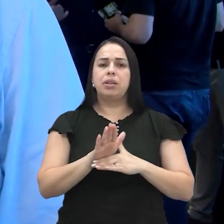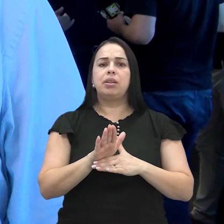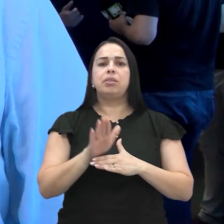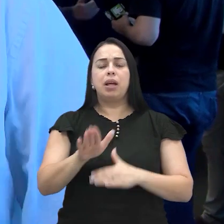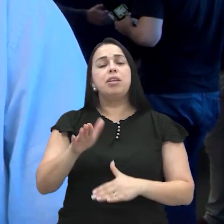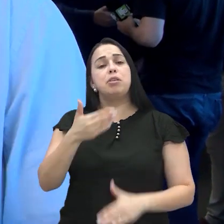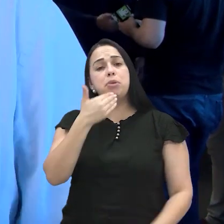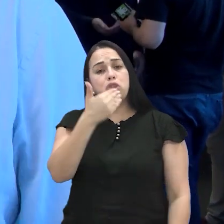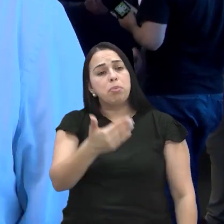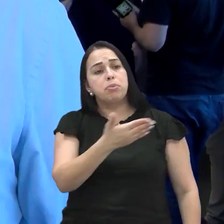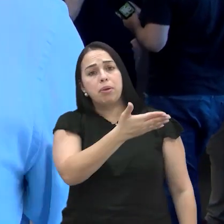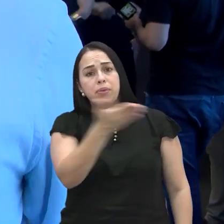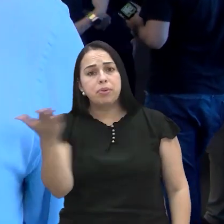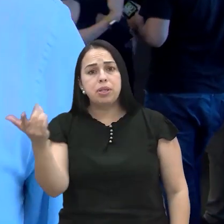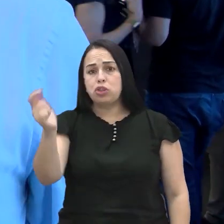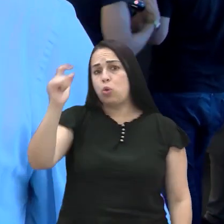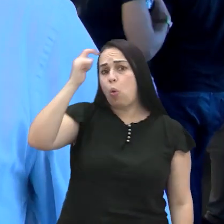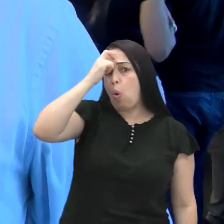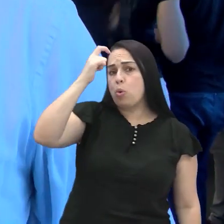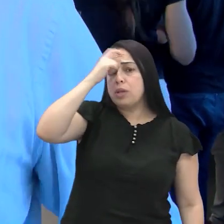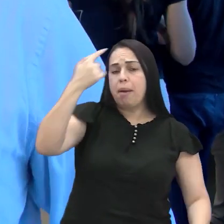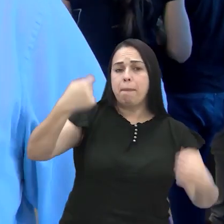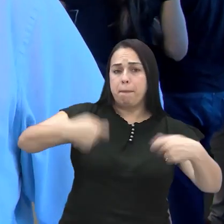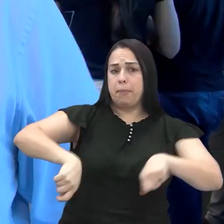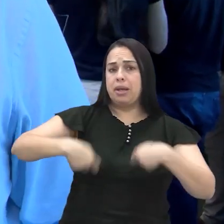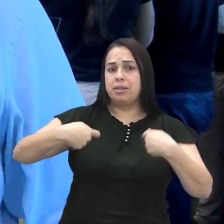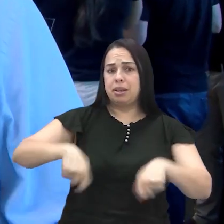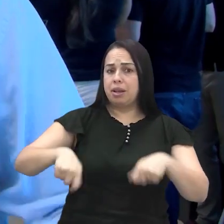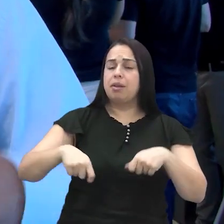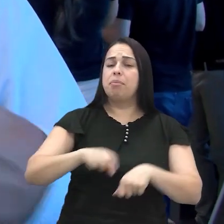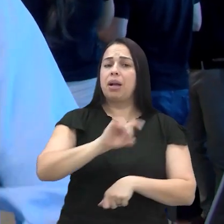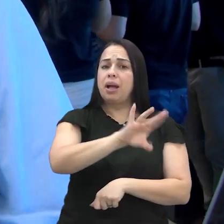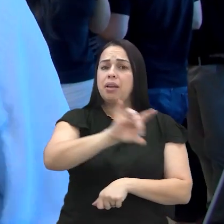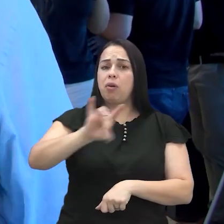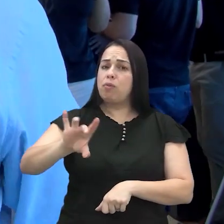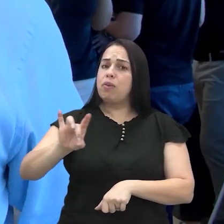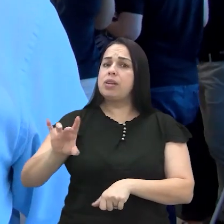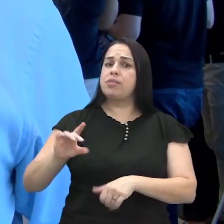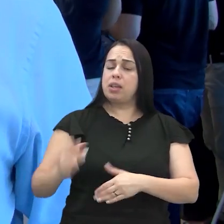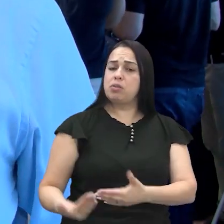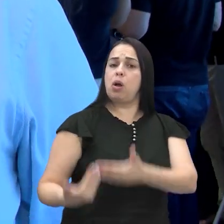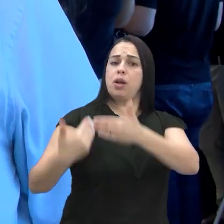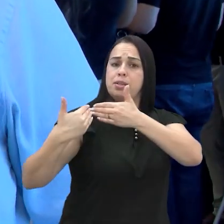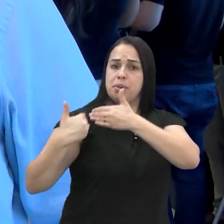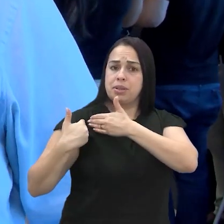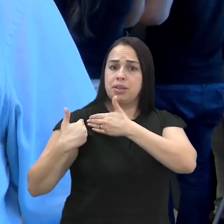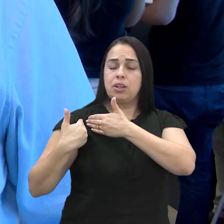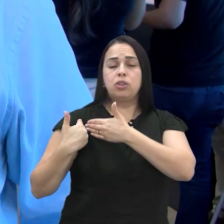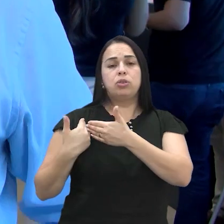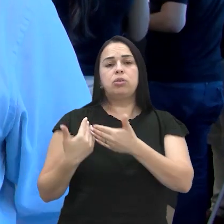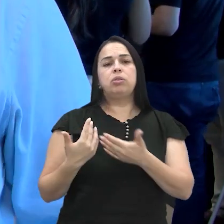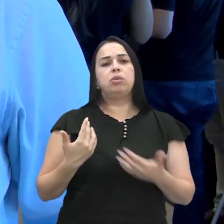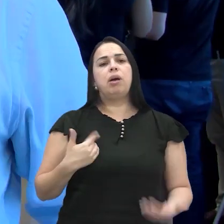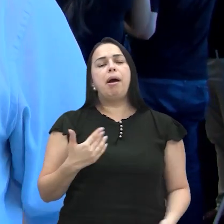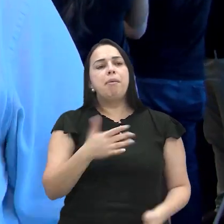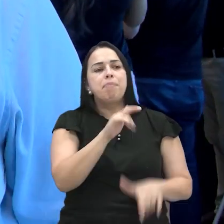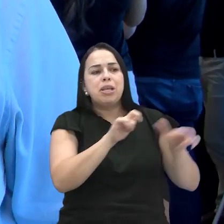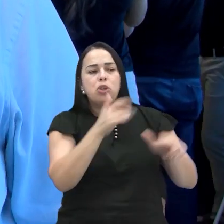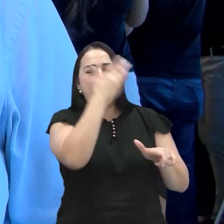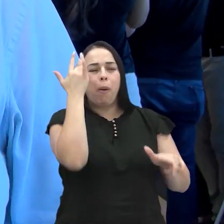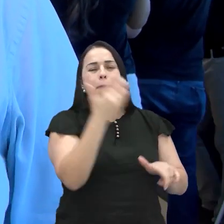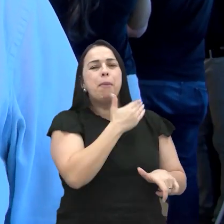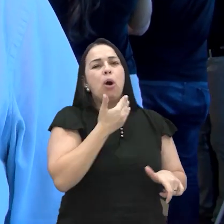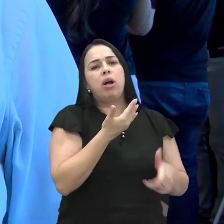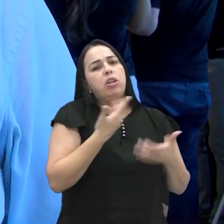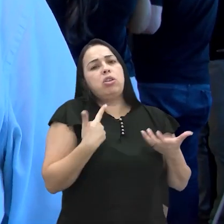poder público, mas pedimos aí a conscientização de todo cidadão para fazer a sua parte. Realmente não queremos nenhum óbito na nossa